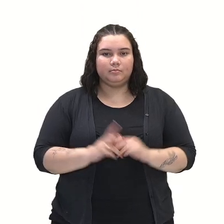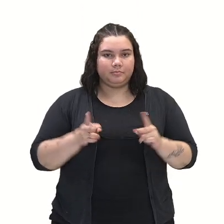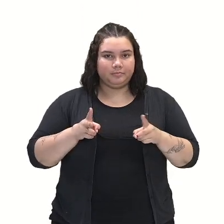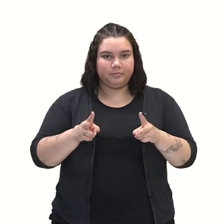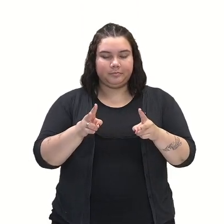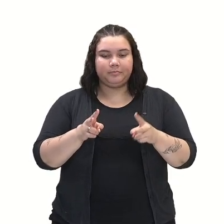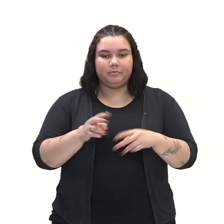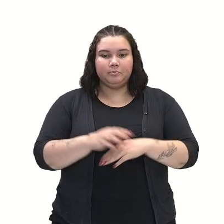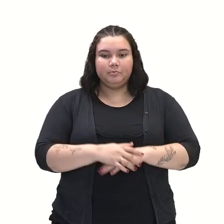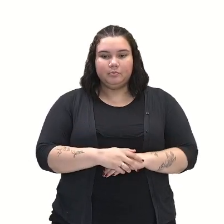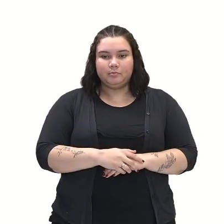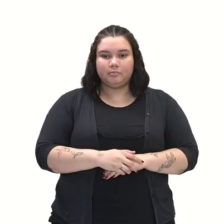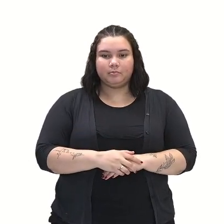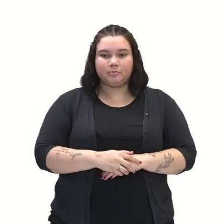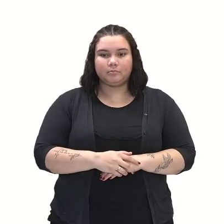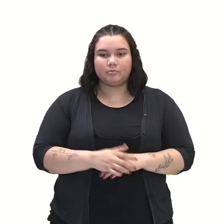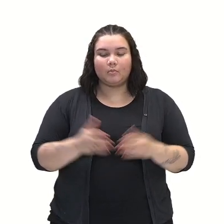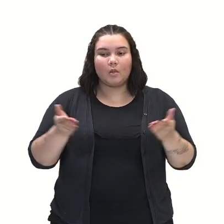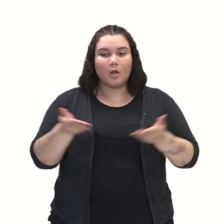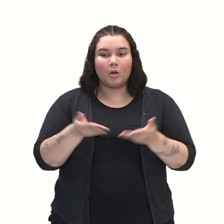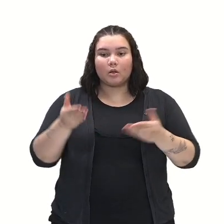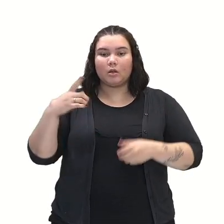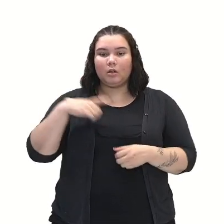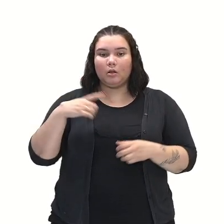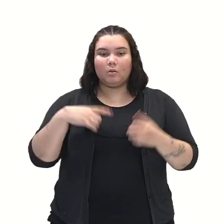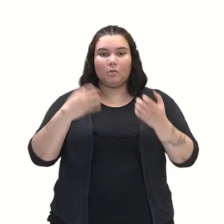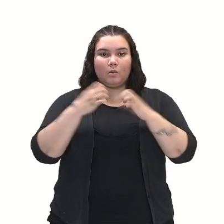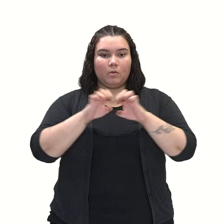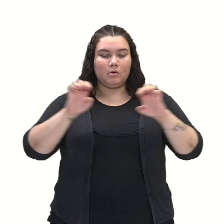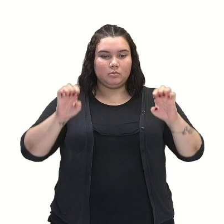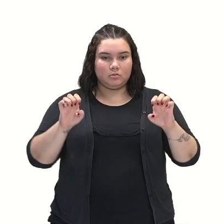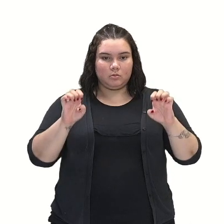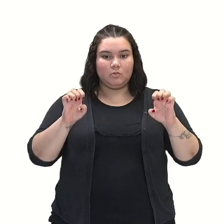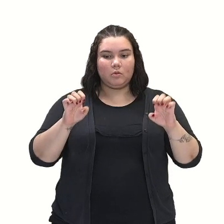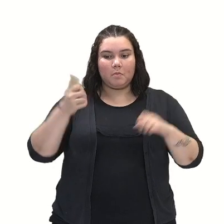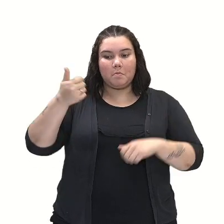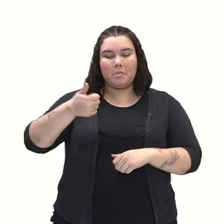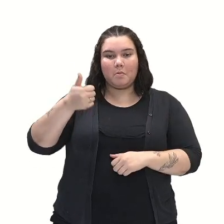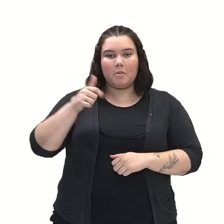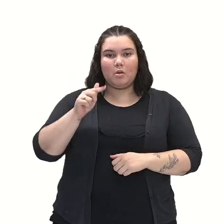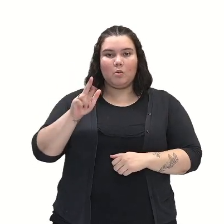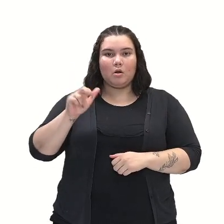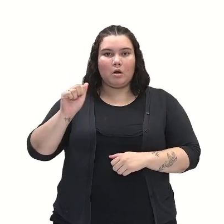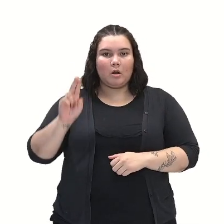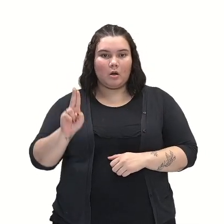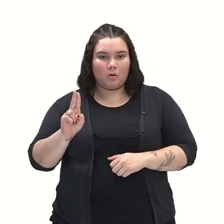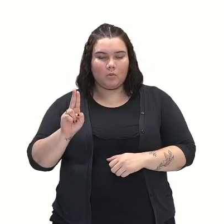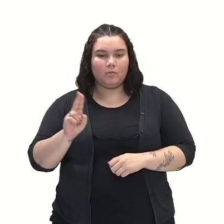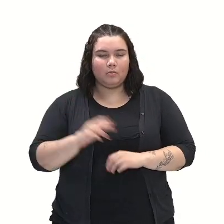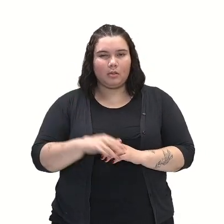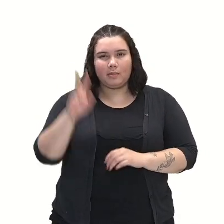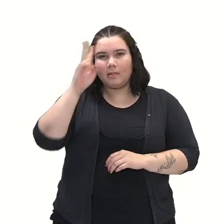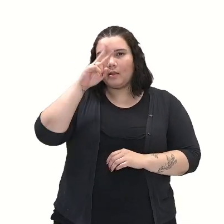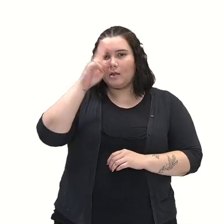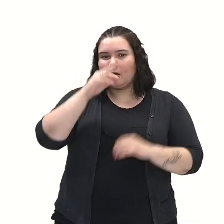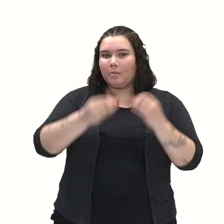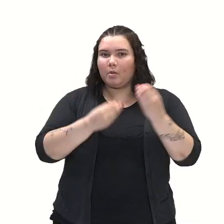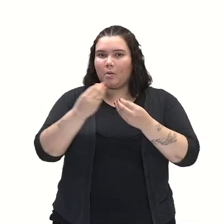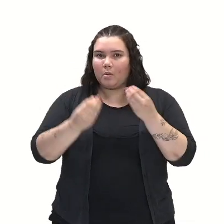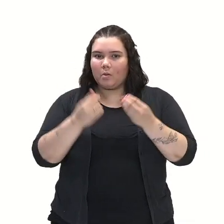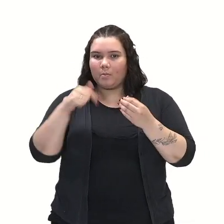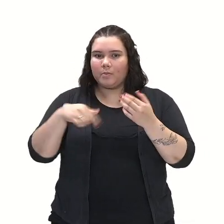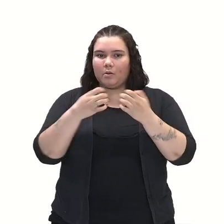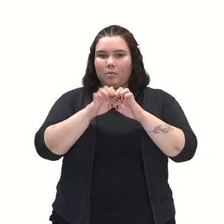Continuando. Veja, agora nós temos uma equação do primeiro grau, tá? Lembra como é que resolve uma equação do